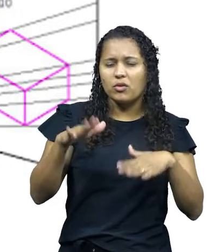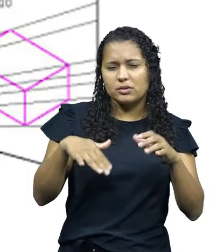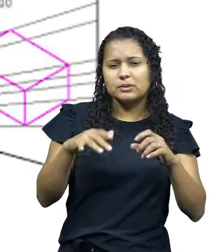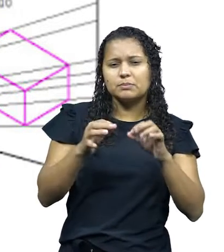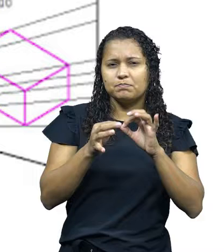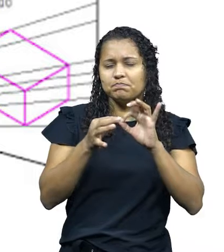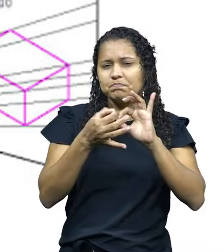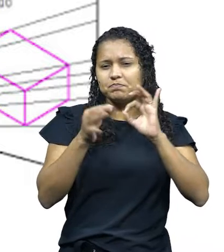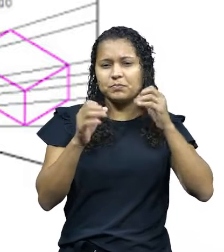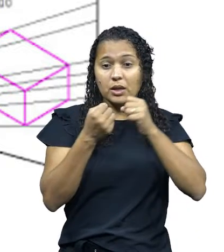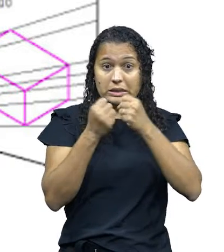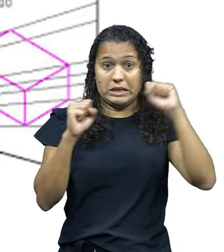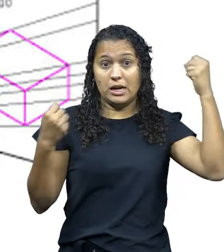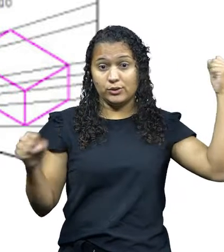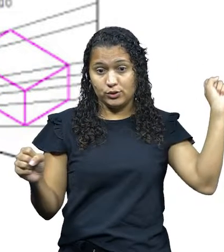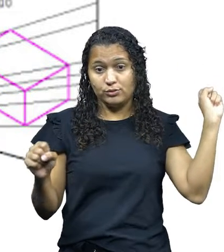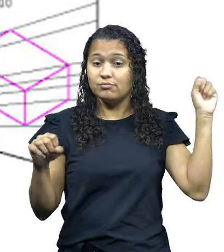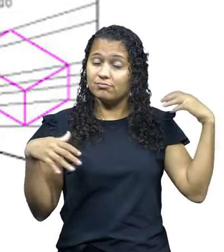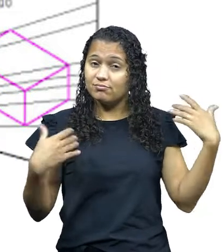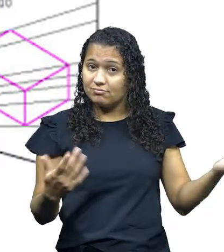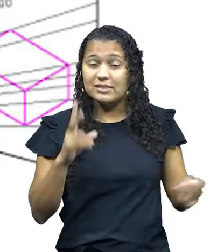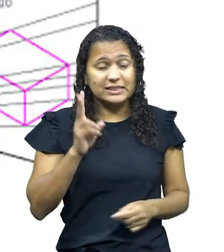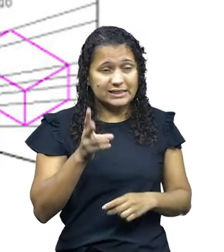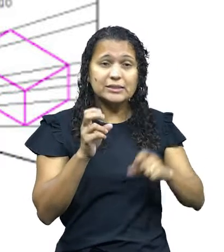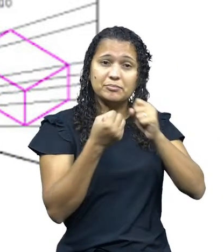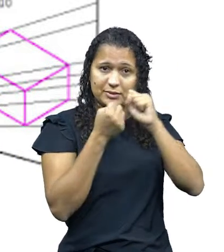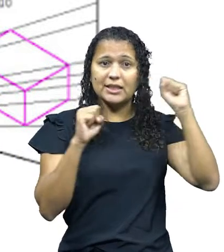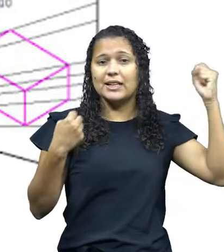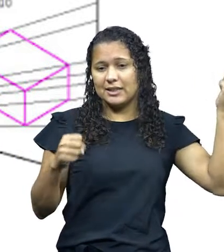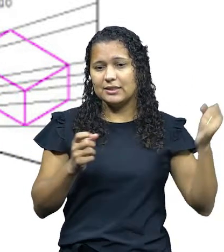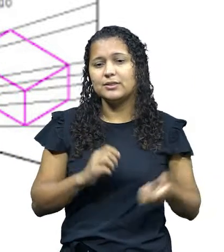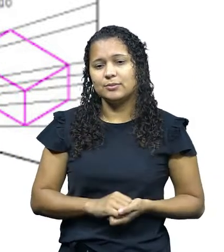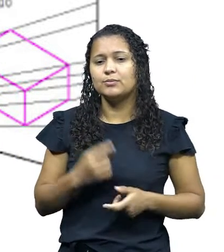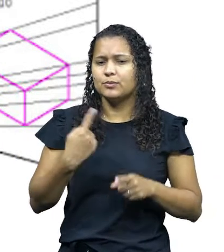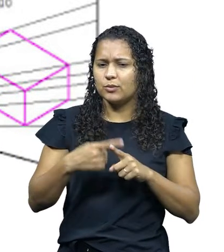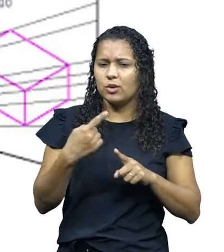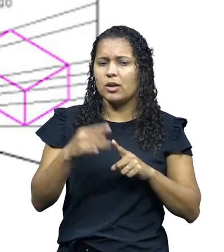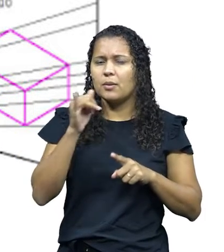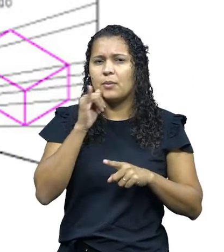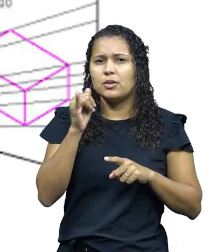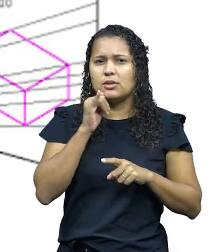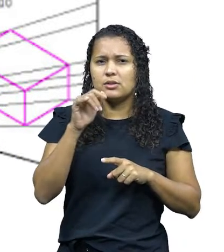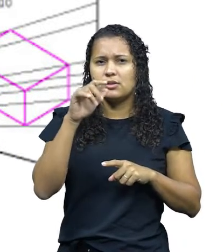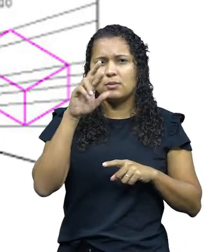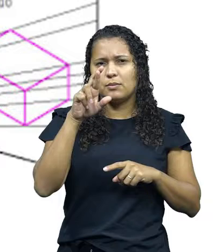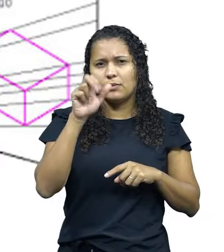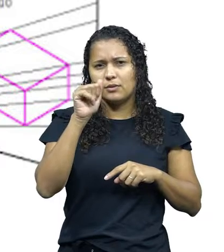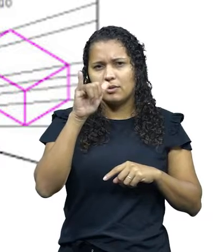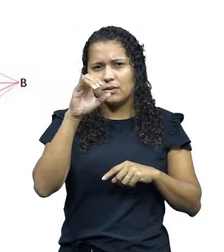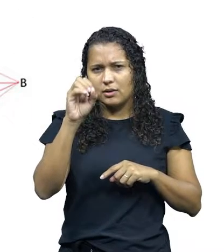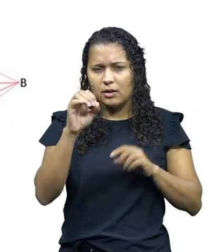né? Na maioria das vezes, maior não, sempre maior, porque o raio, ele se expande.